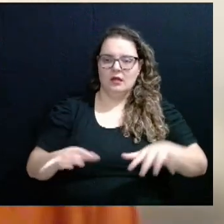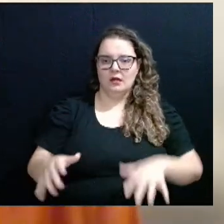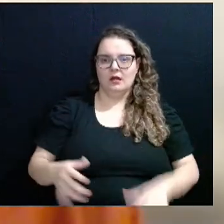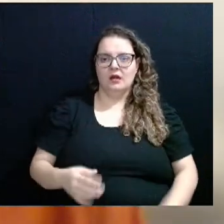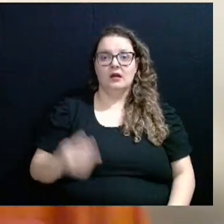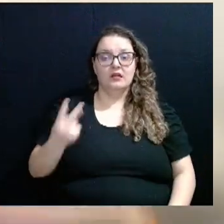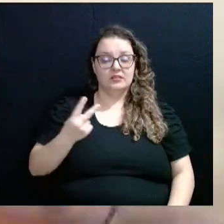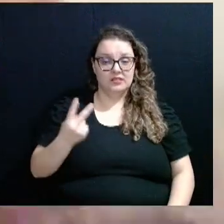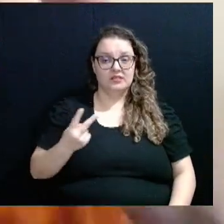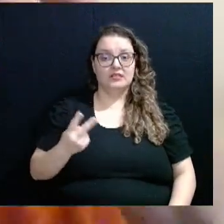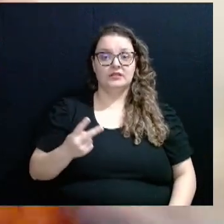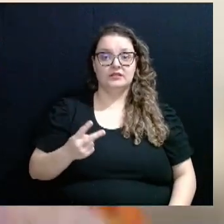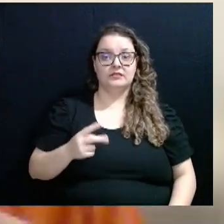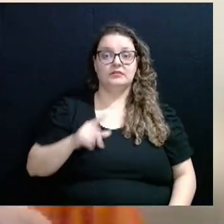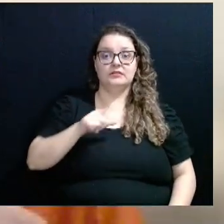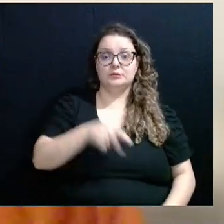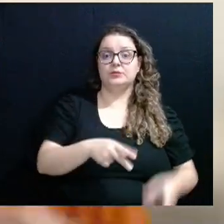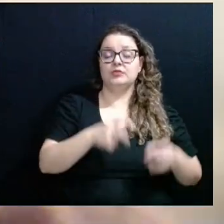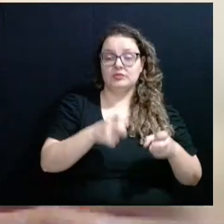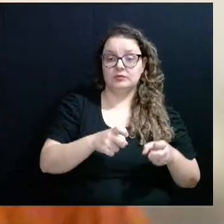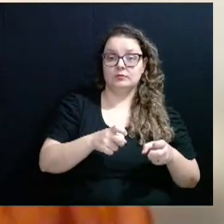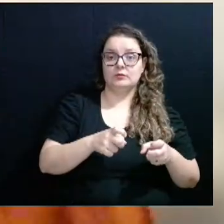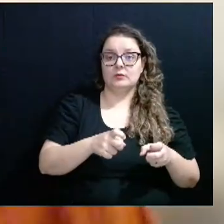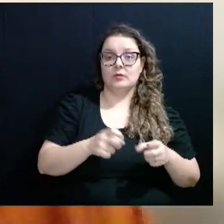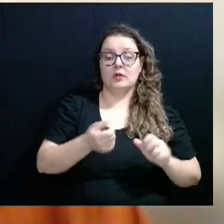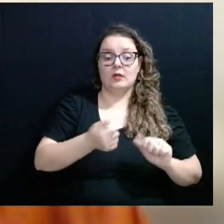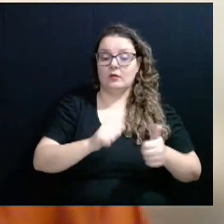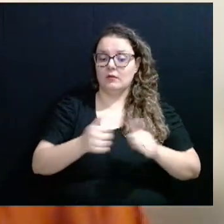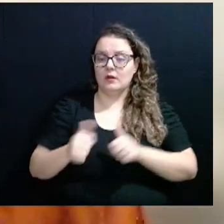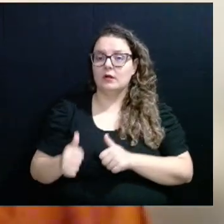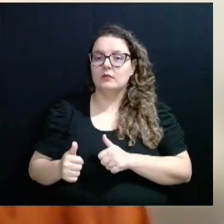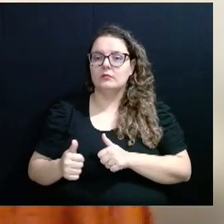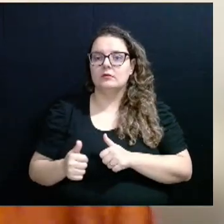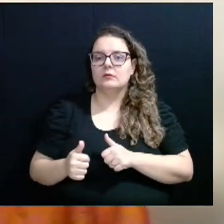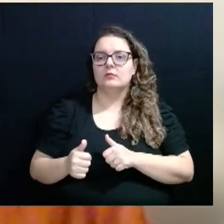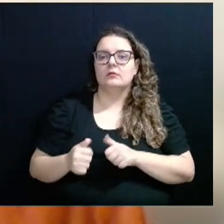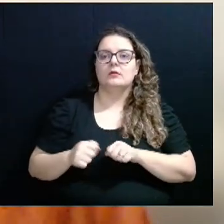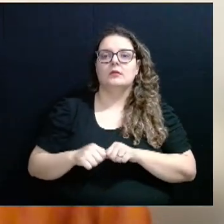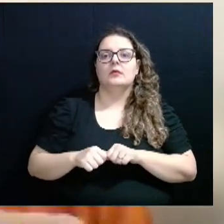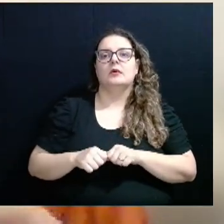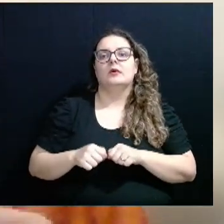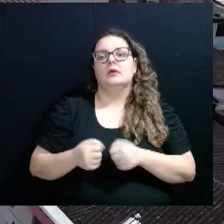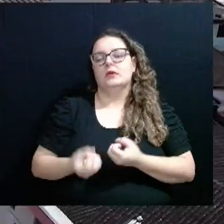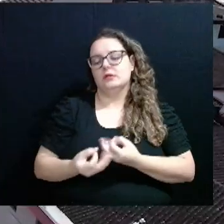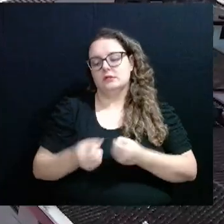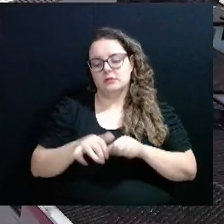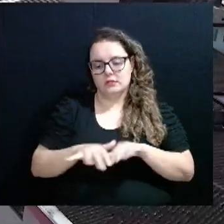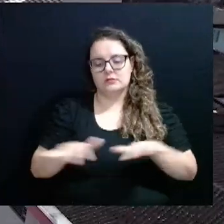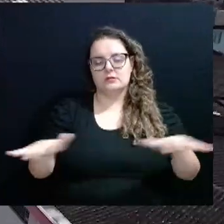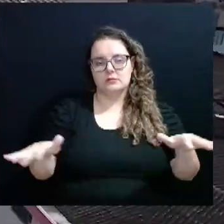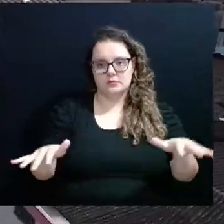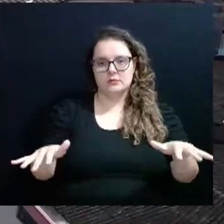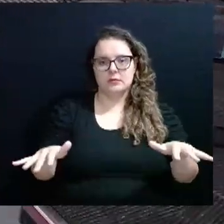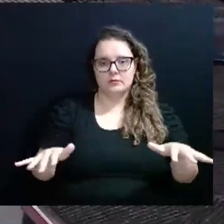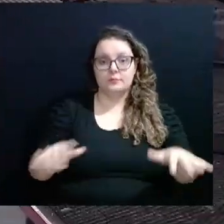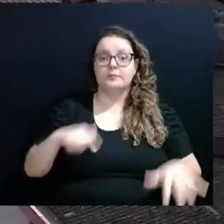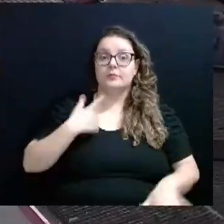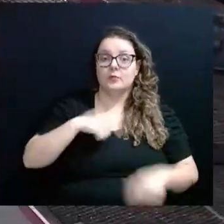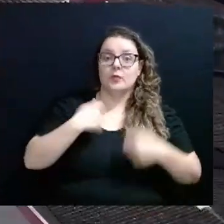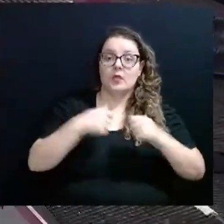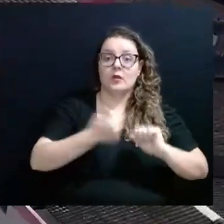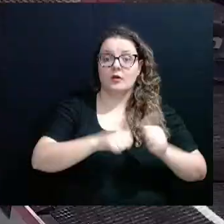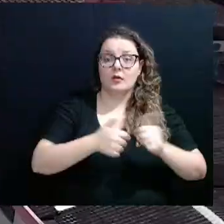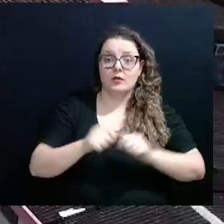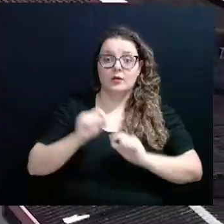depois de reconhecer, é avaliar e disseminar esses dados, né? Então, a gente precisa avaliar o que está acontecendo